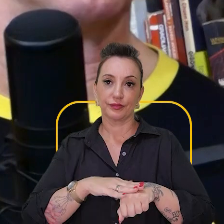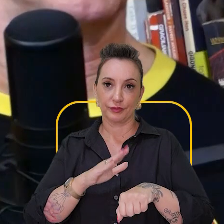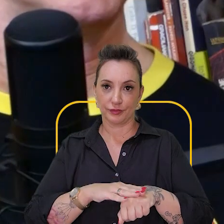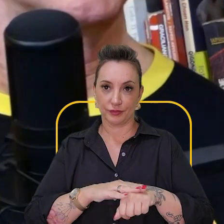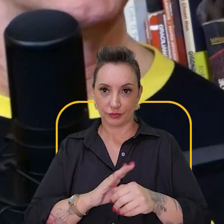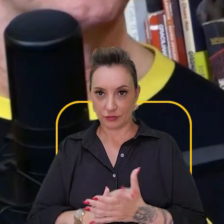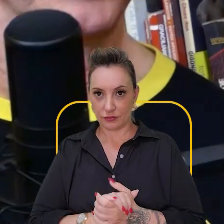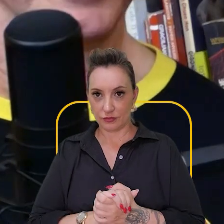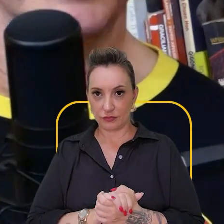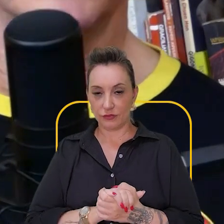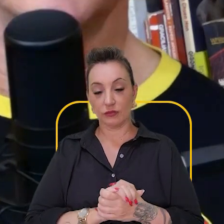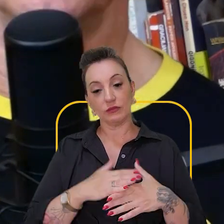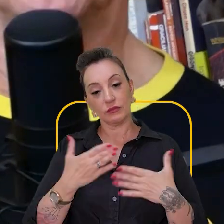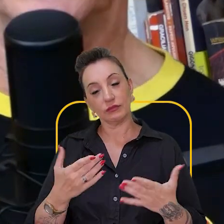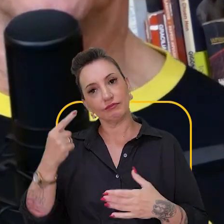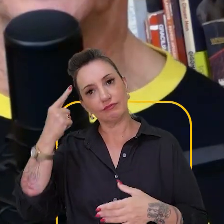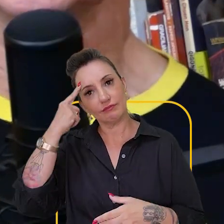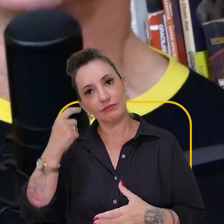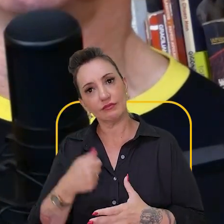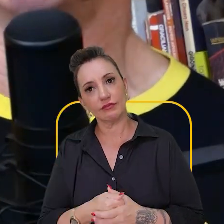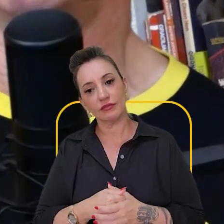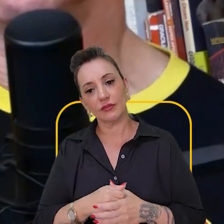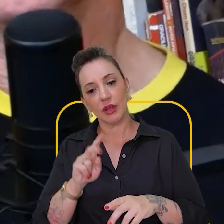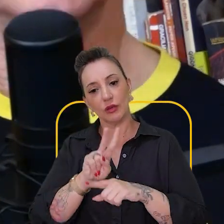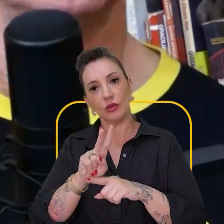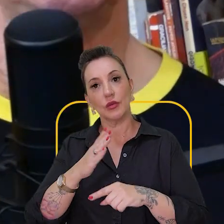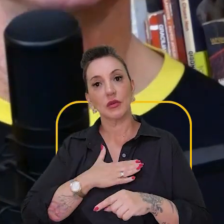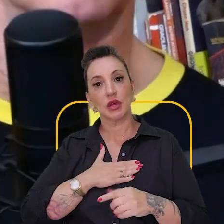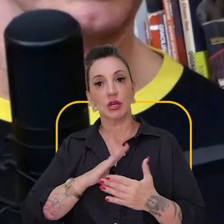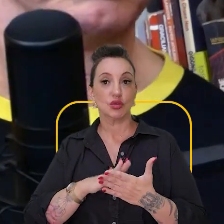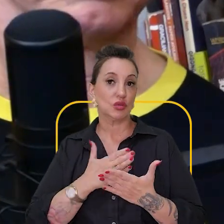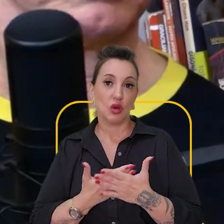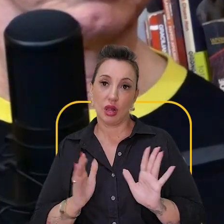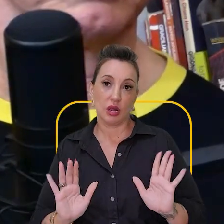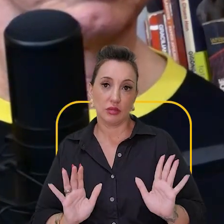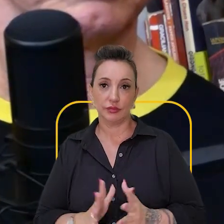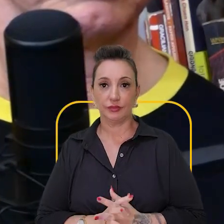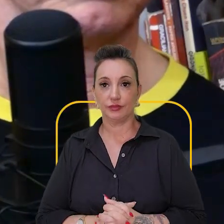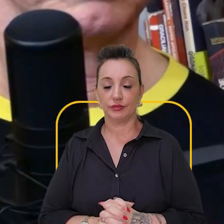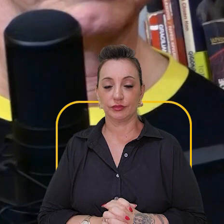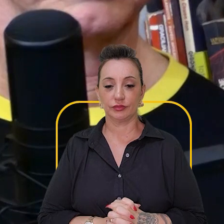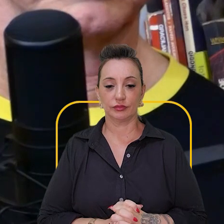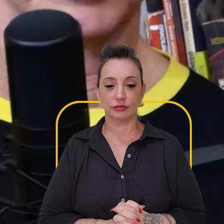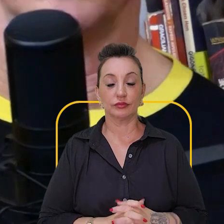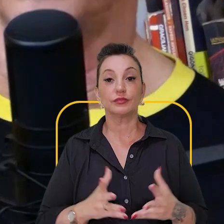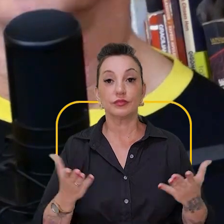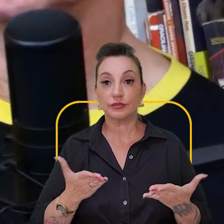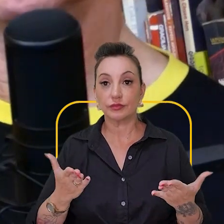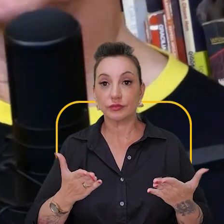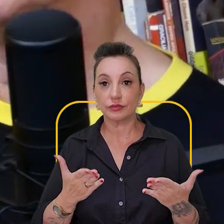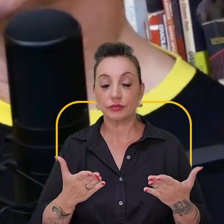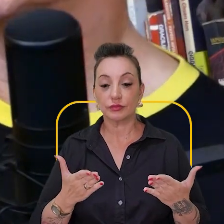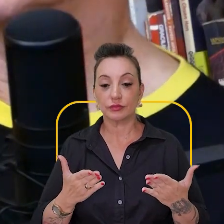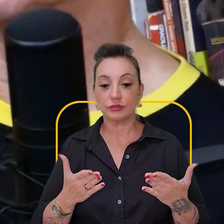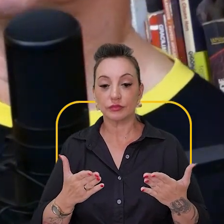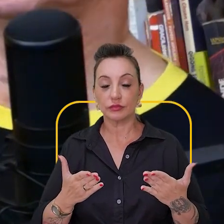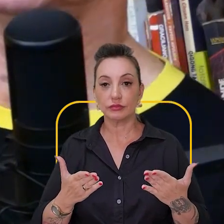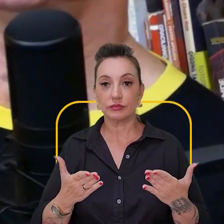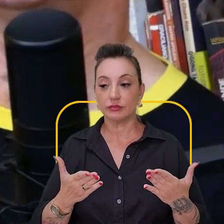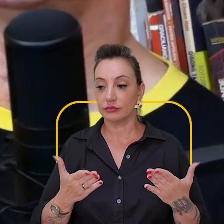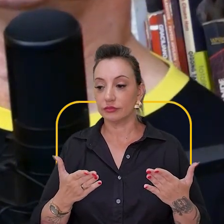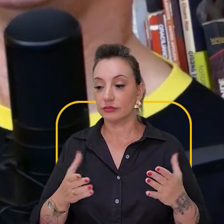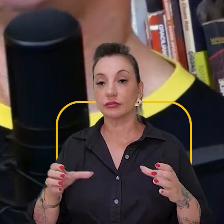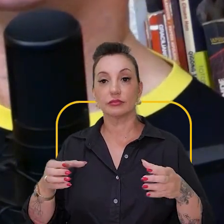do que você fez então eu eu pensei vou cuidar da minha escola então hoje eu não tenho